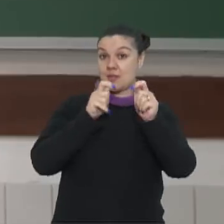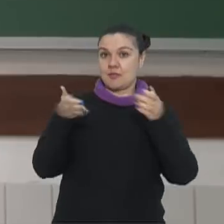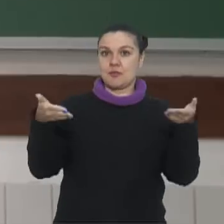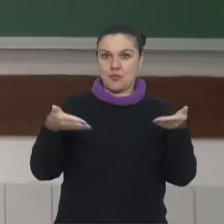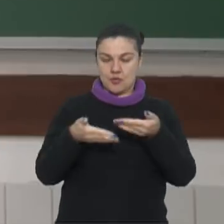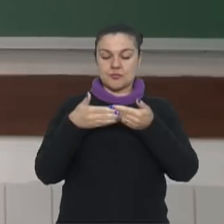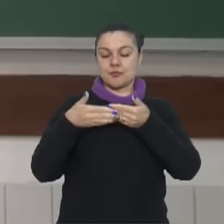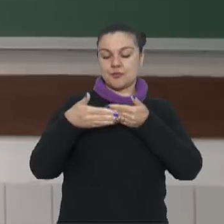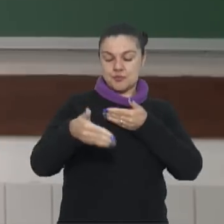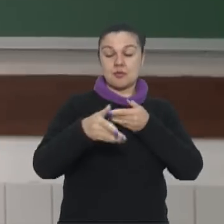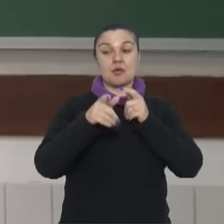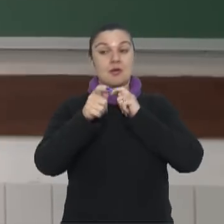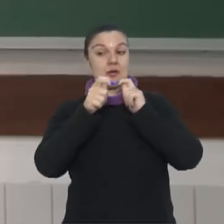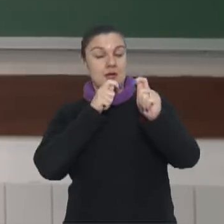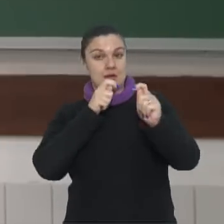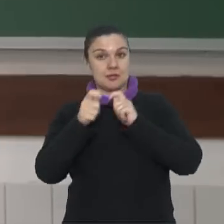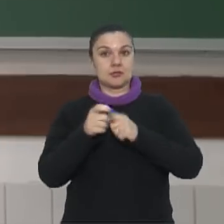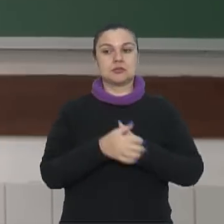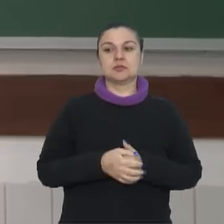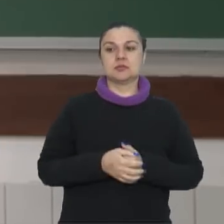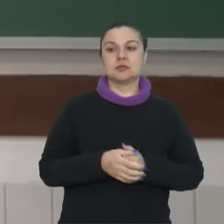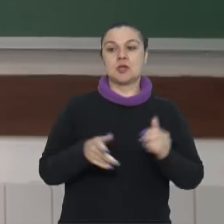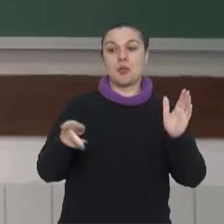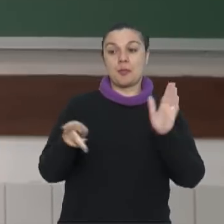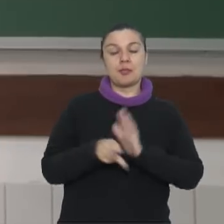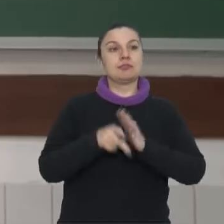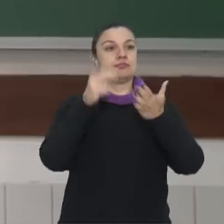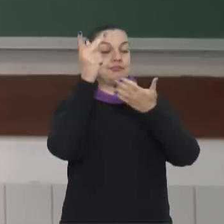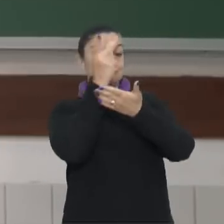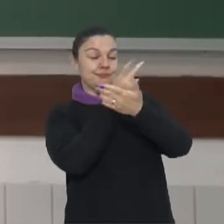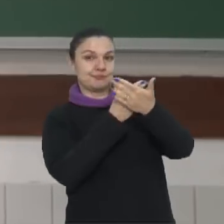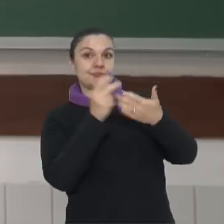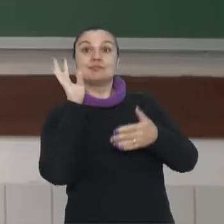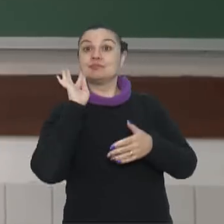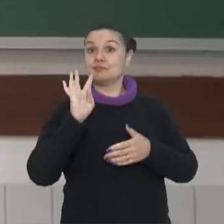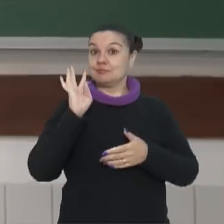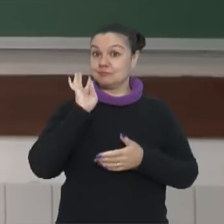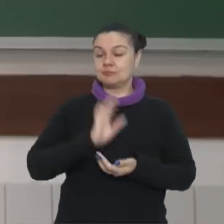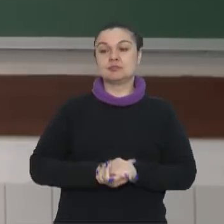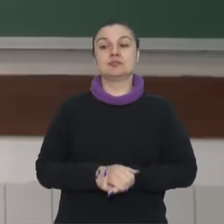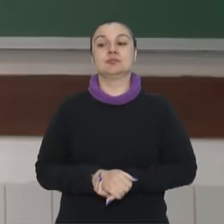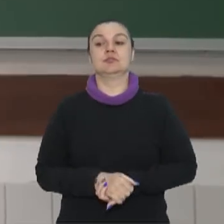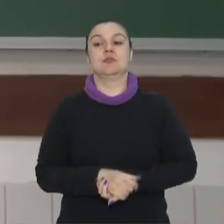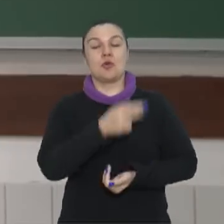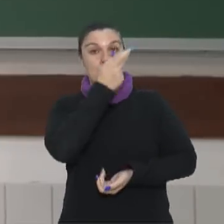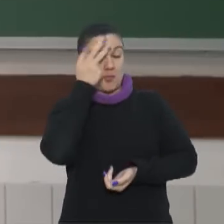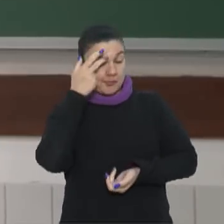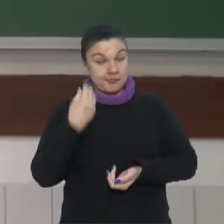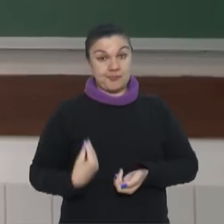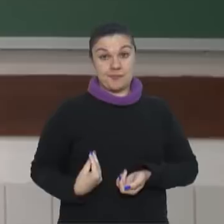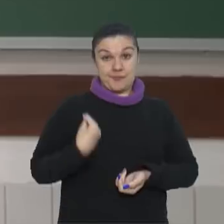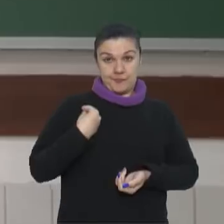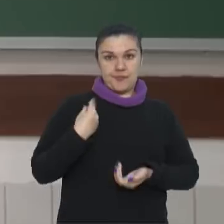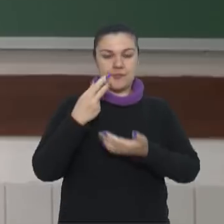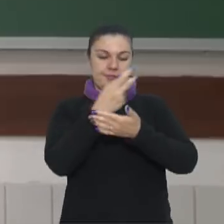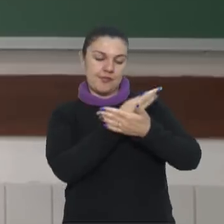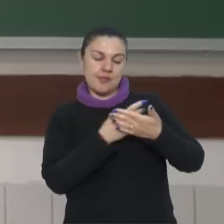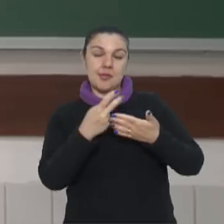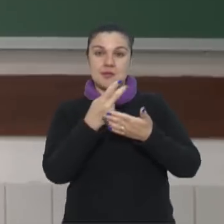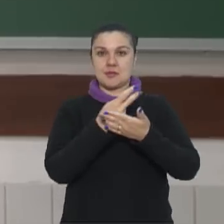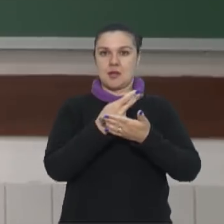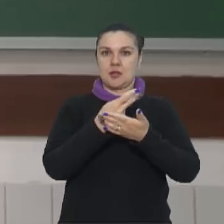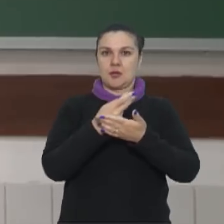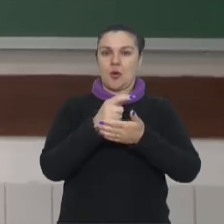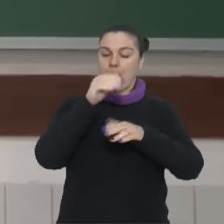aula de hoje nós vamos pensar uma entrevista com um ilustrador, olha que bacana, alguém que vive do desenho, alguém que escolheu